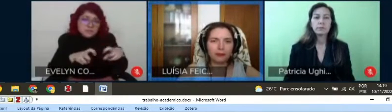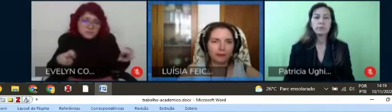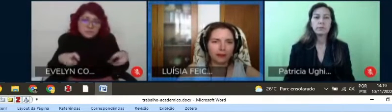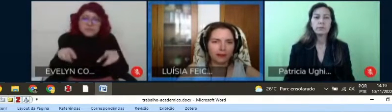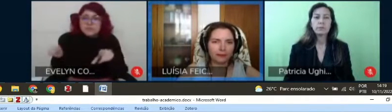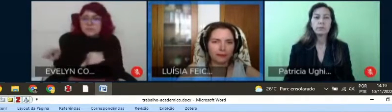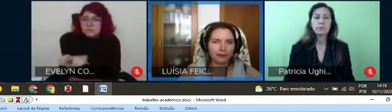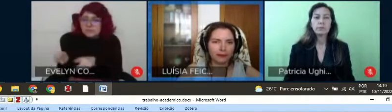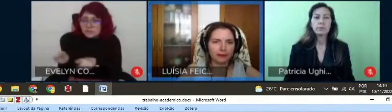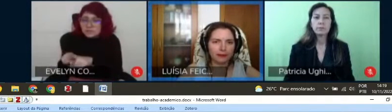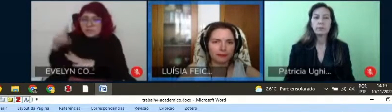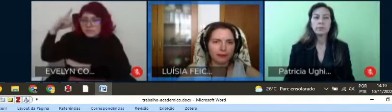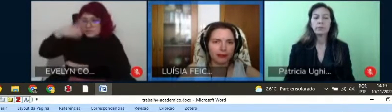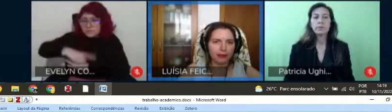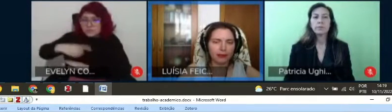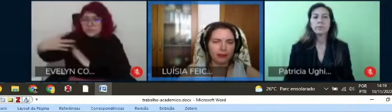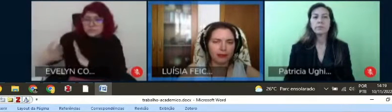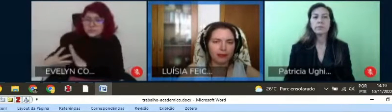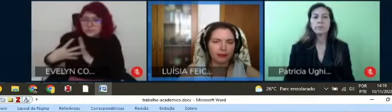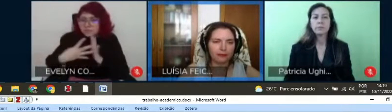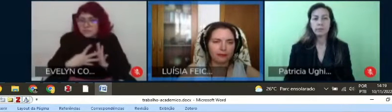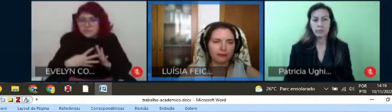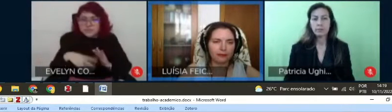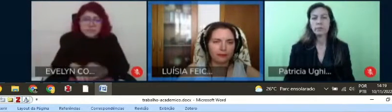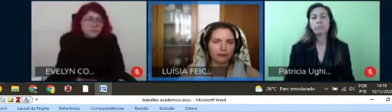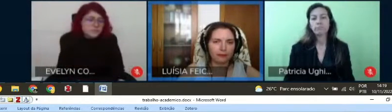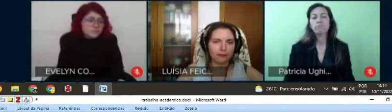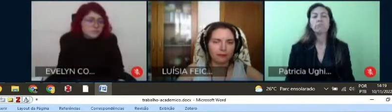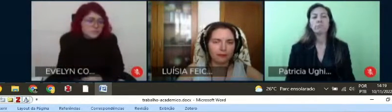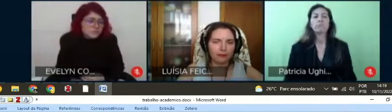Isso. Muito obrigada pela lembrança. E